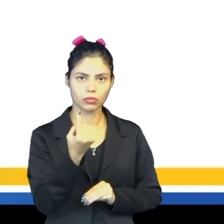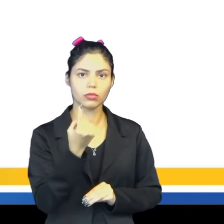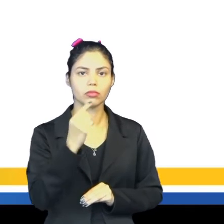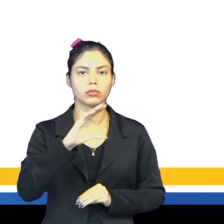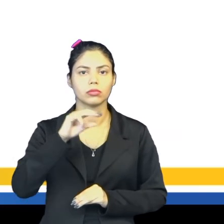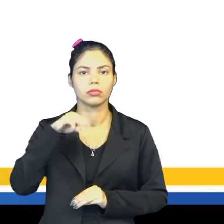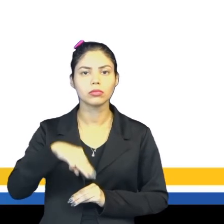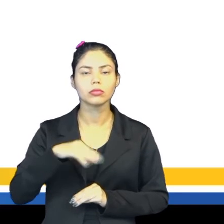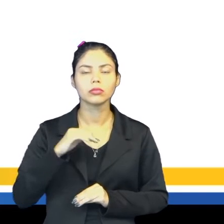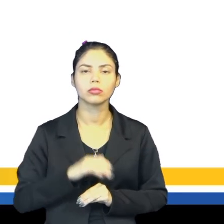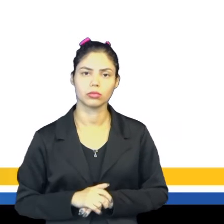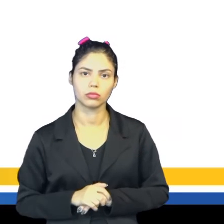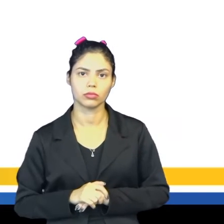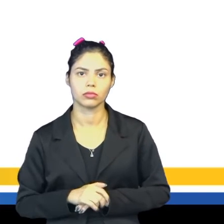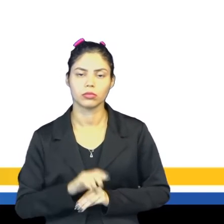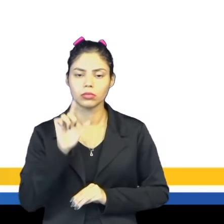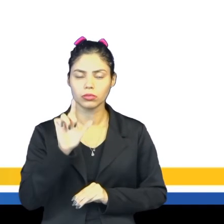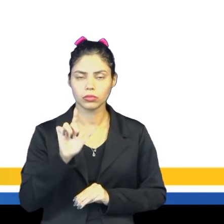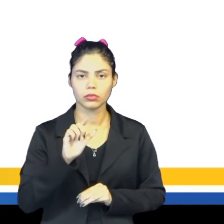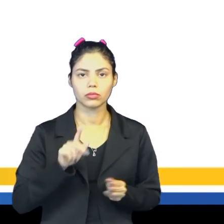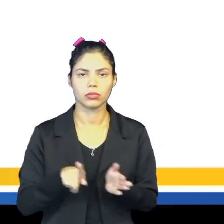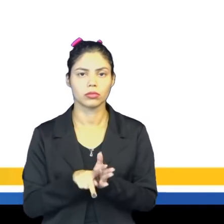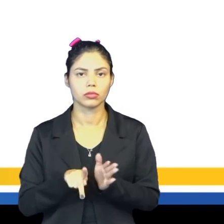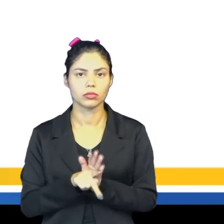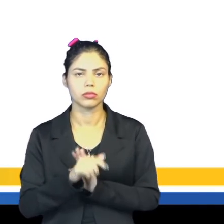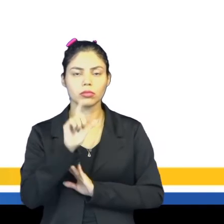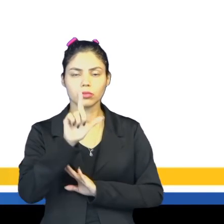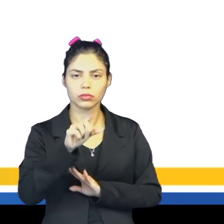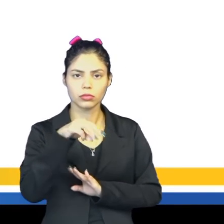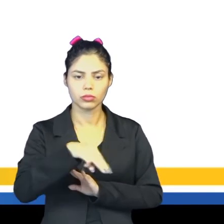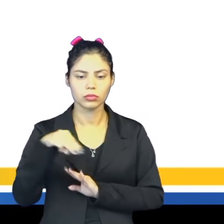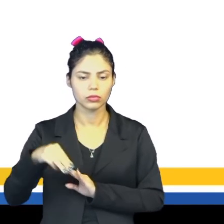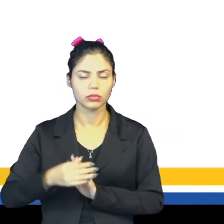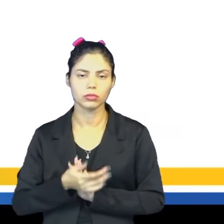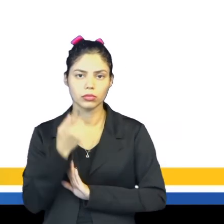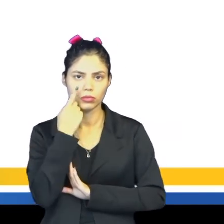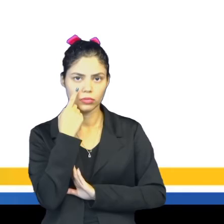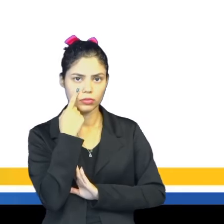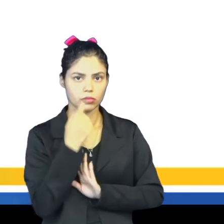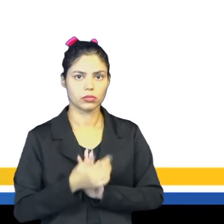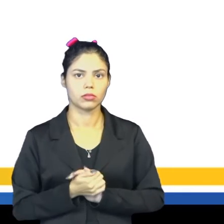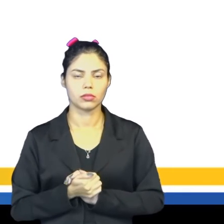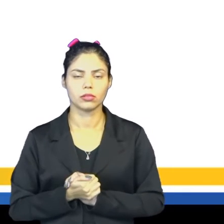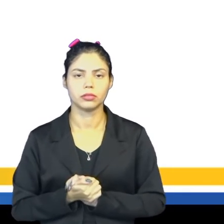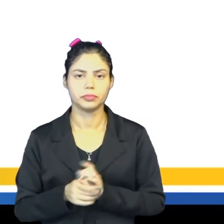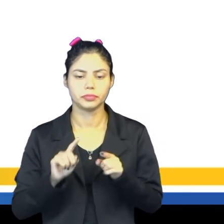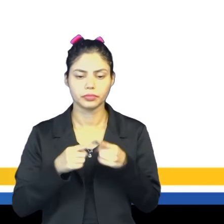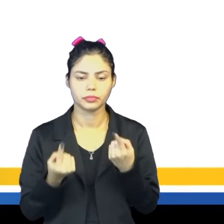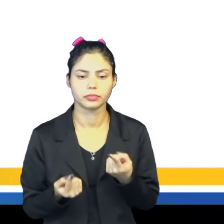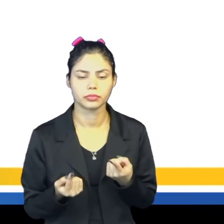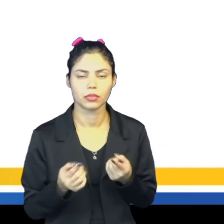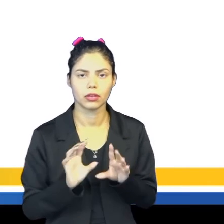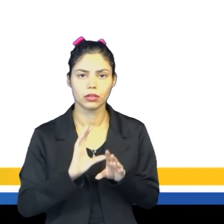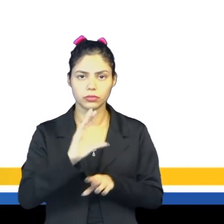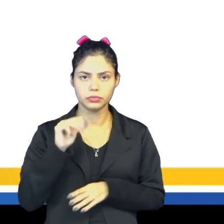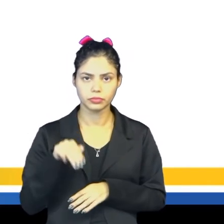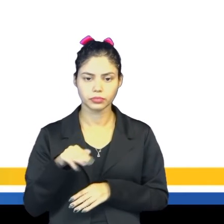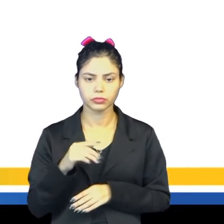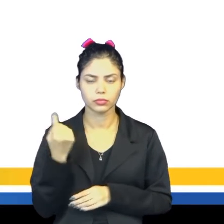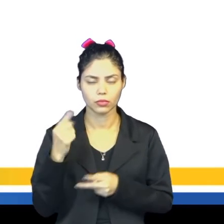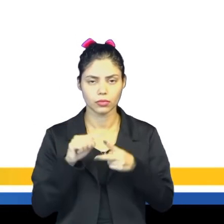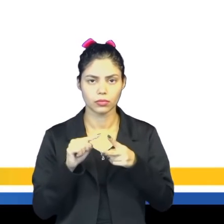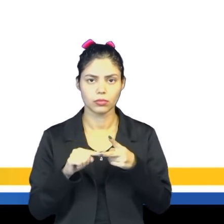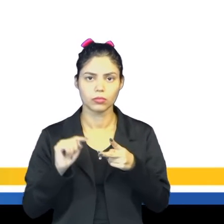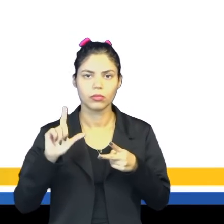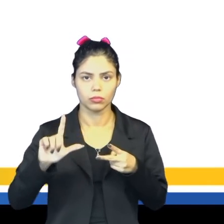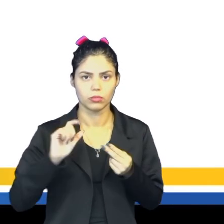cúbico é igual a 1 mililitro. Aí a pessoa olha, mas nós estamos falando em centímetro e